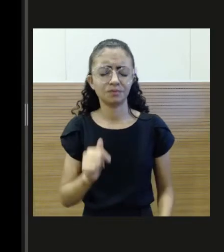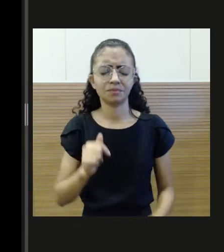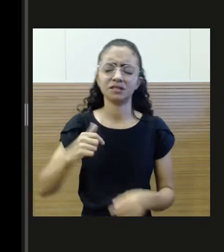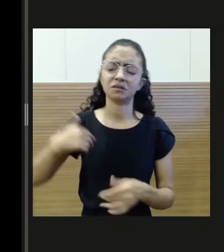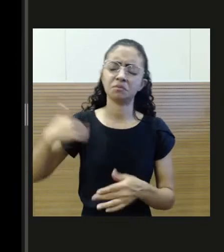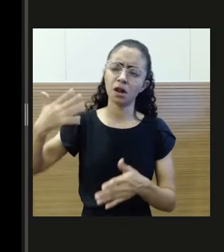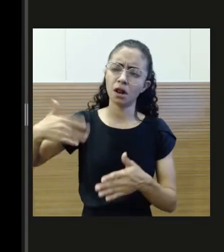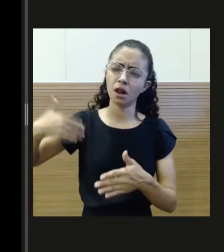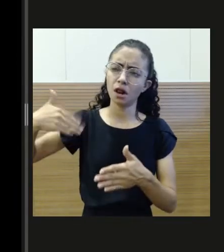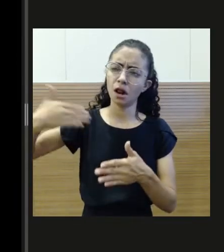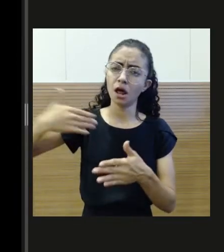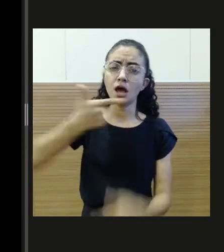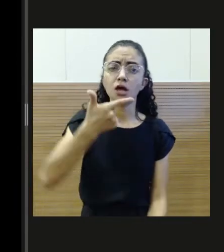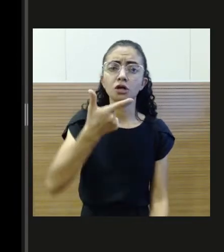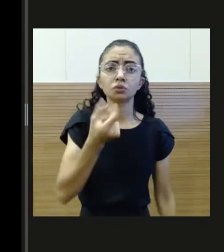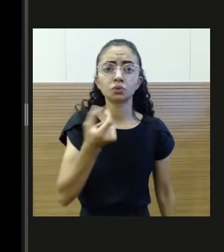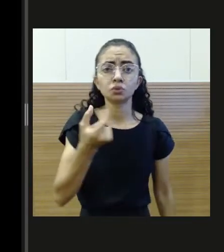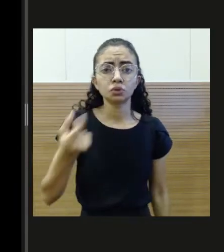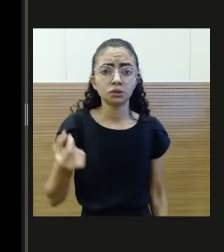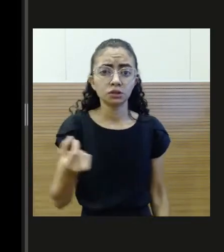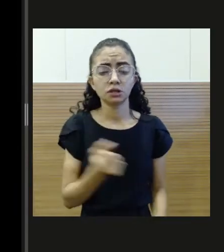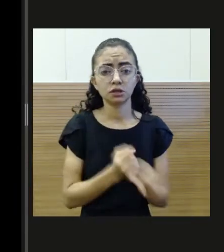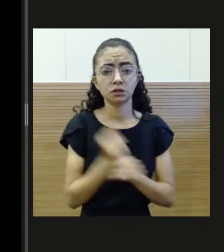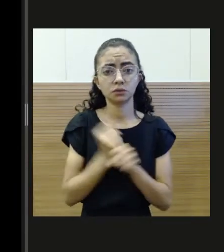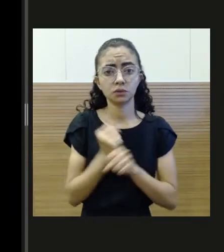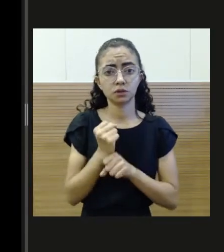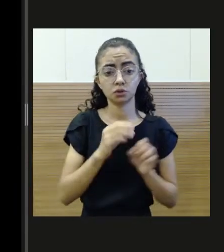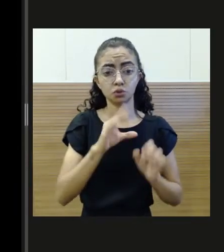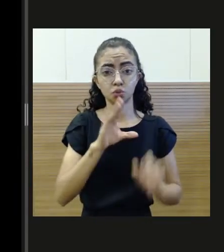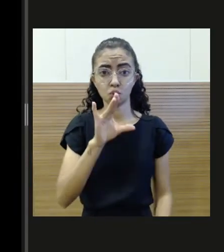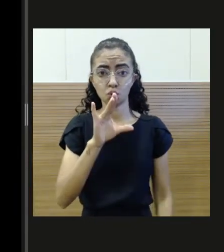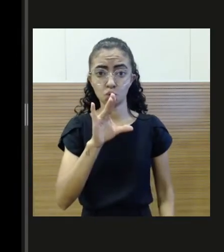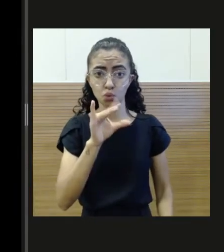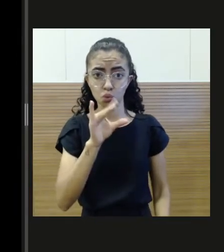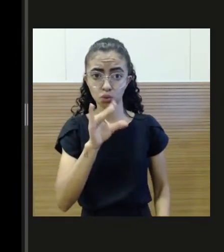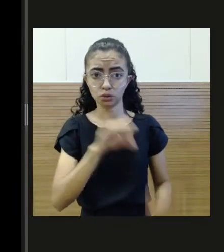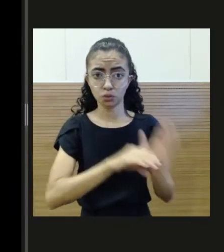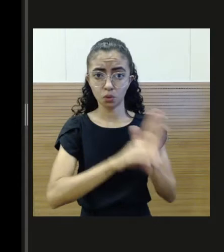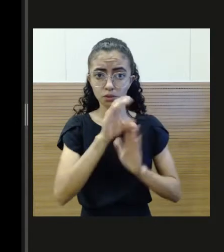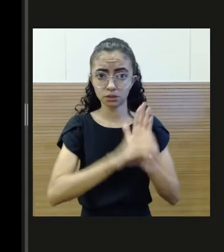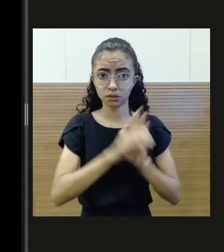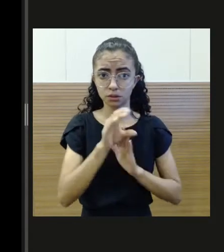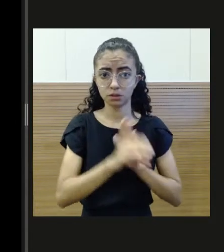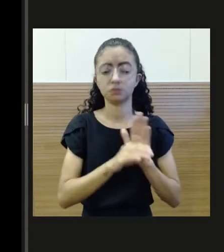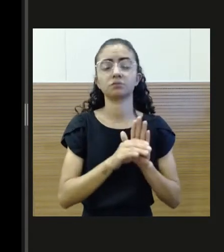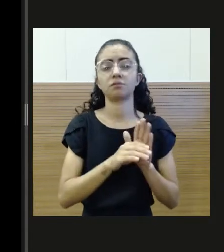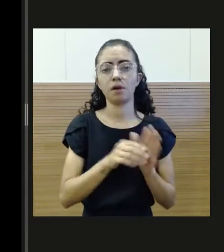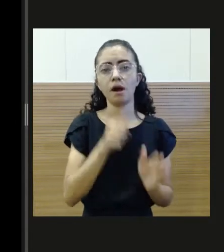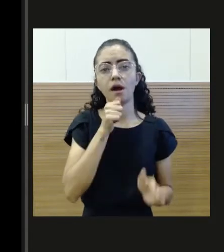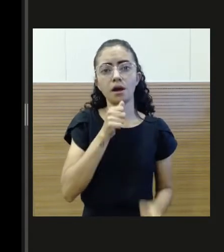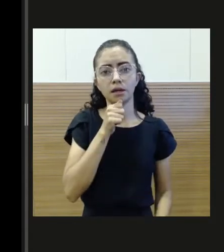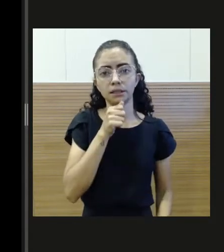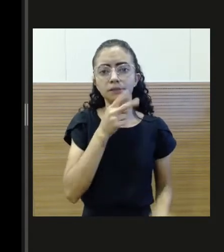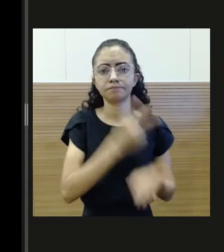conceito de bioquímico ou uma ciência nutricêntrica ainda é dominante.